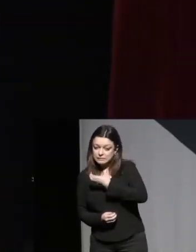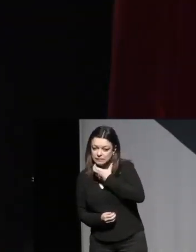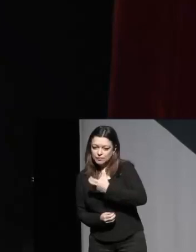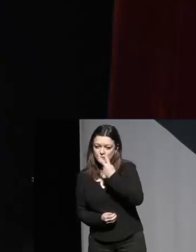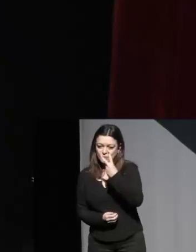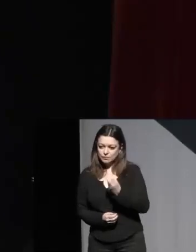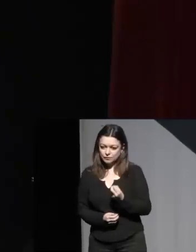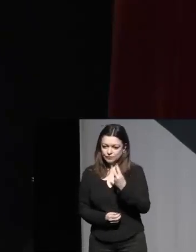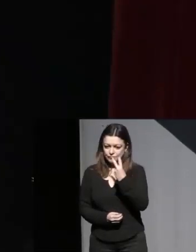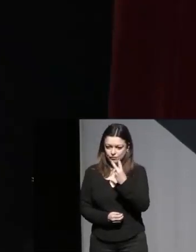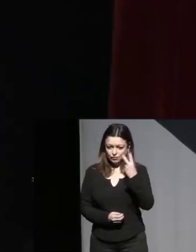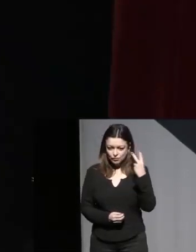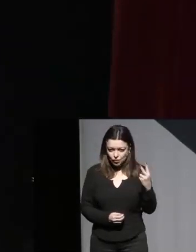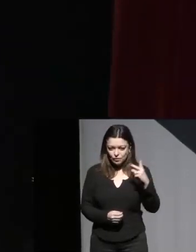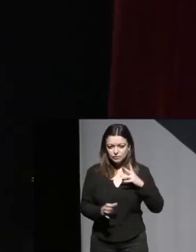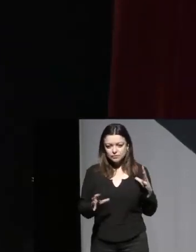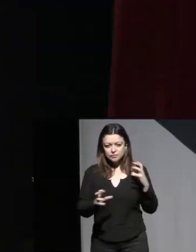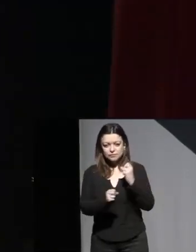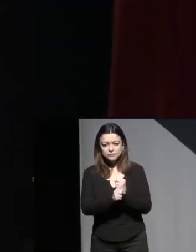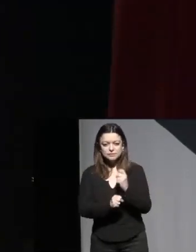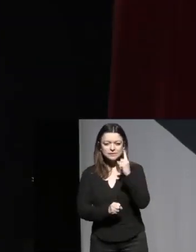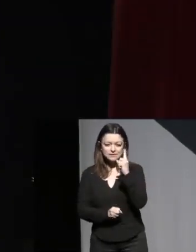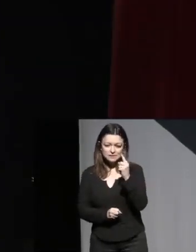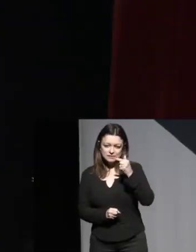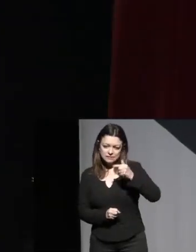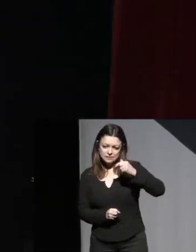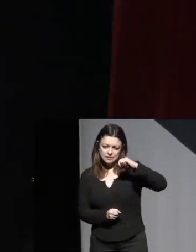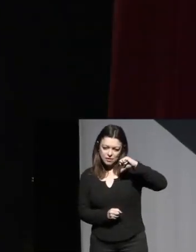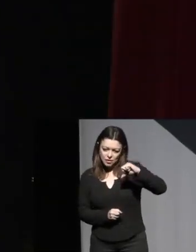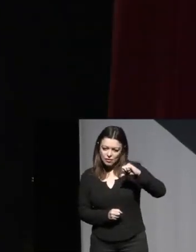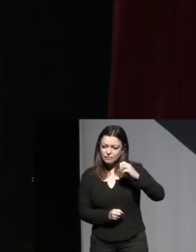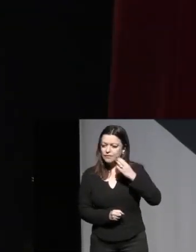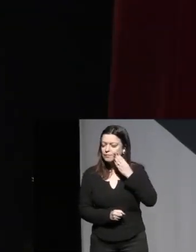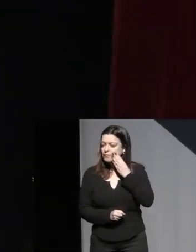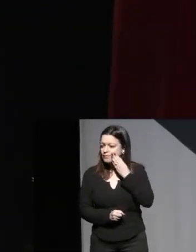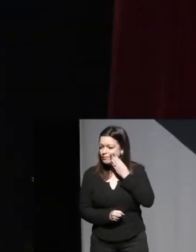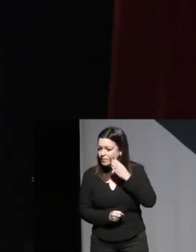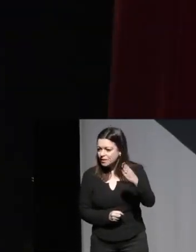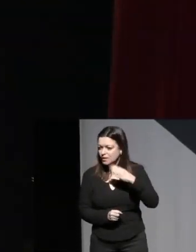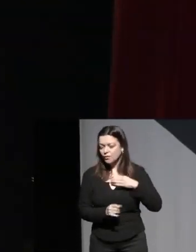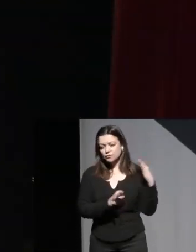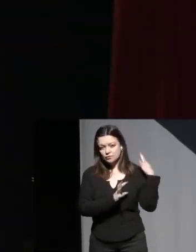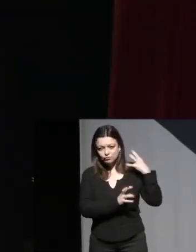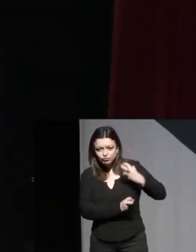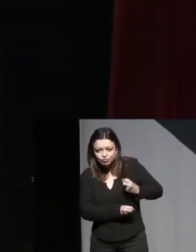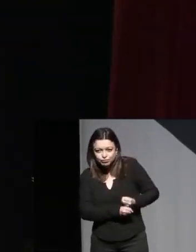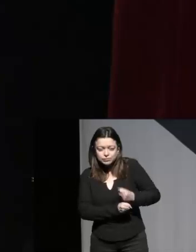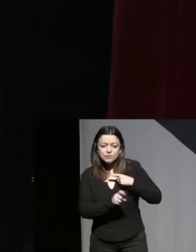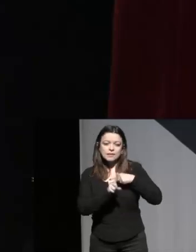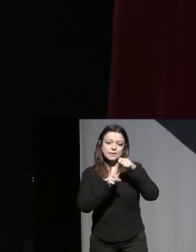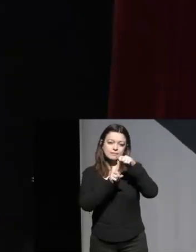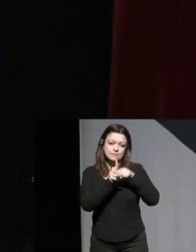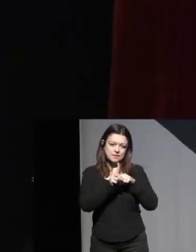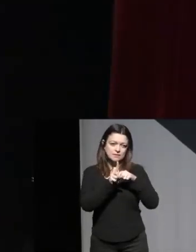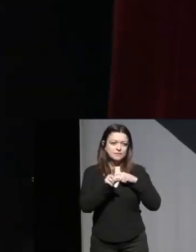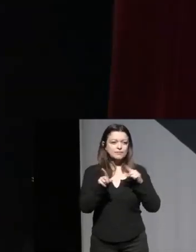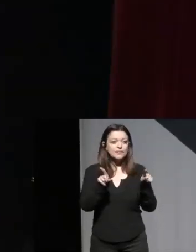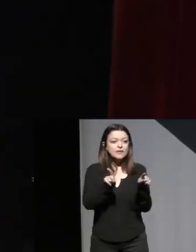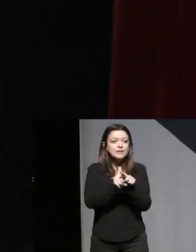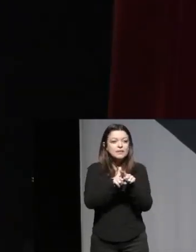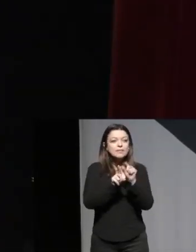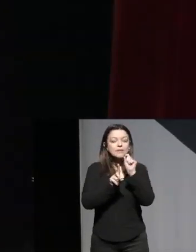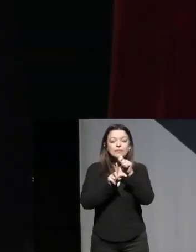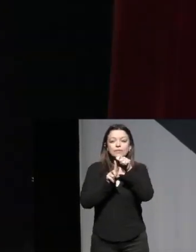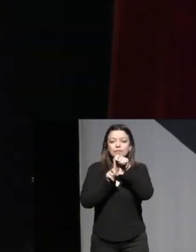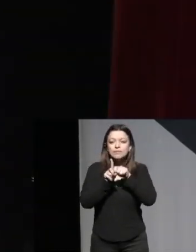foram 179 bilhões de reais arrecadados neste mês. Sendo que em novembro, ou seja, no